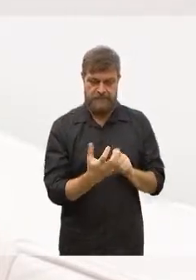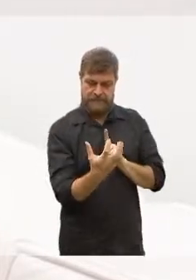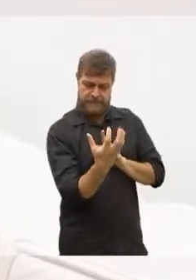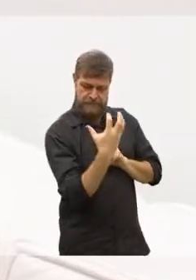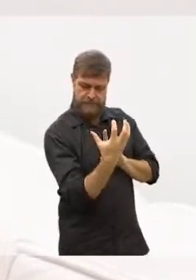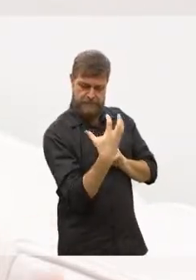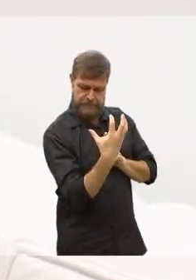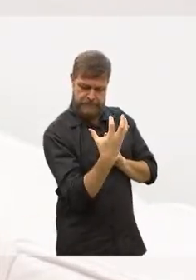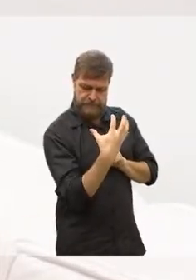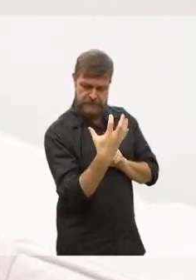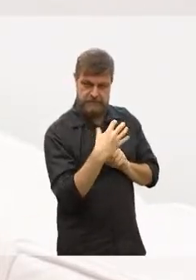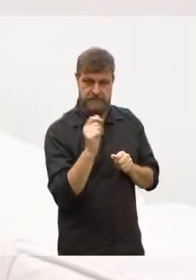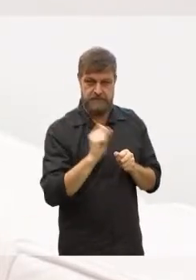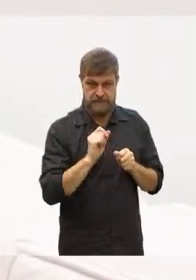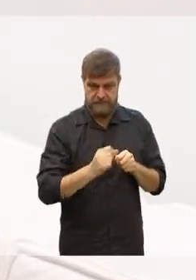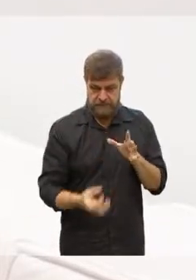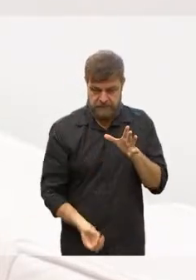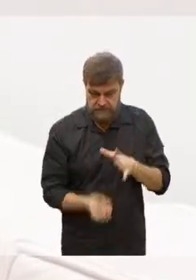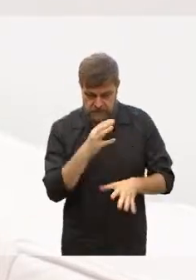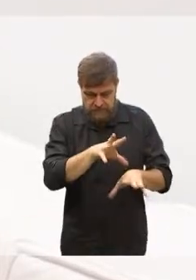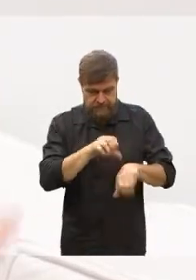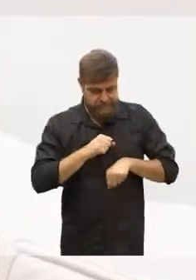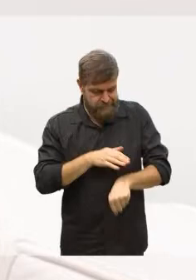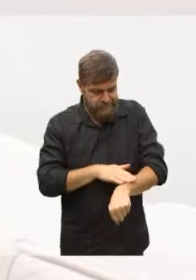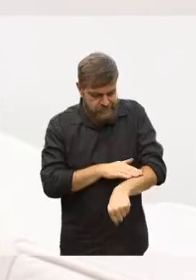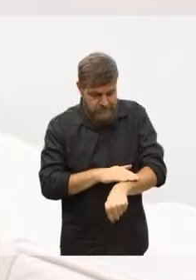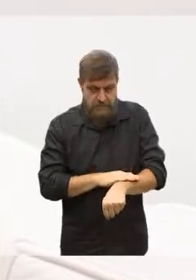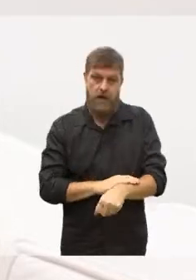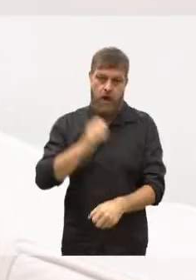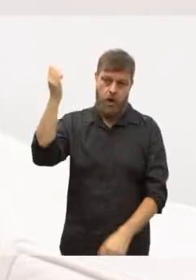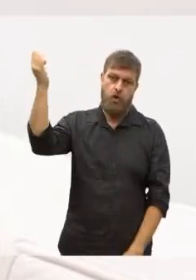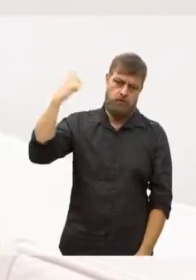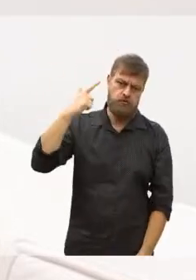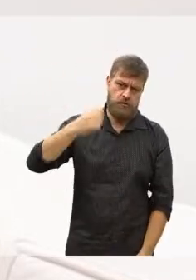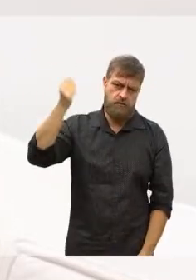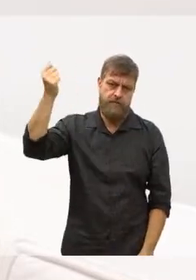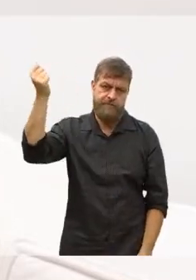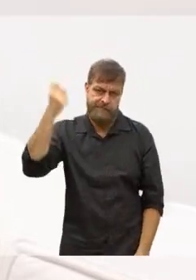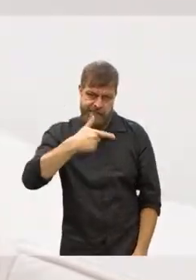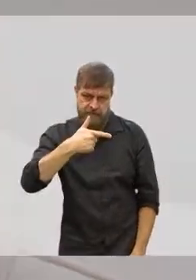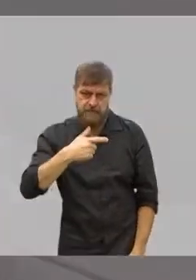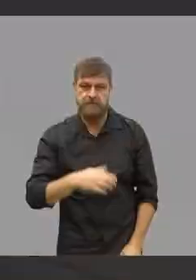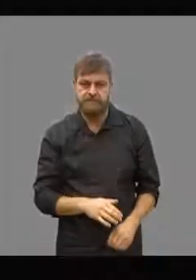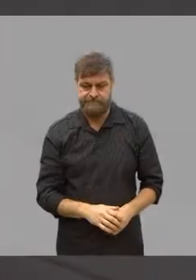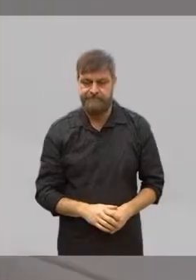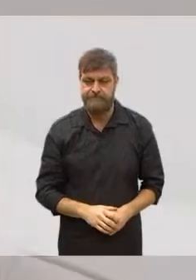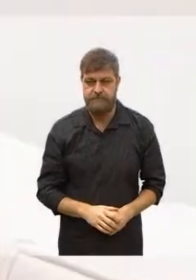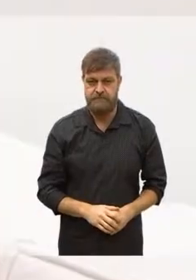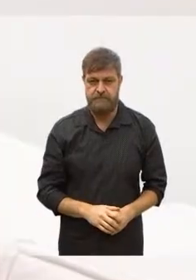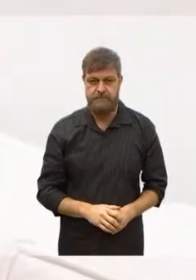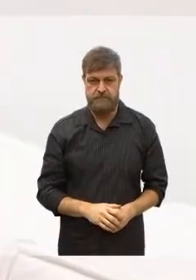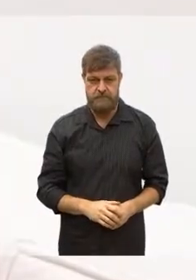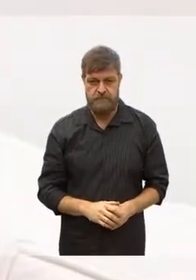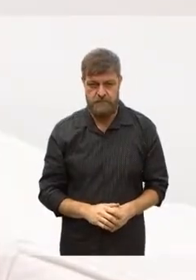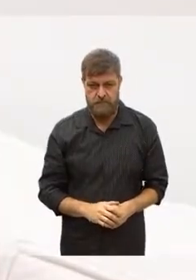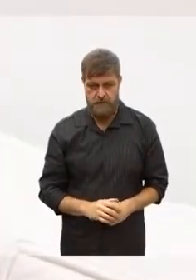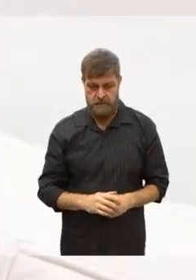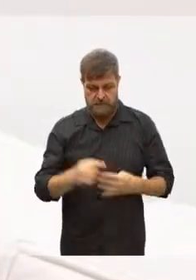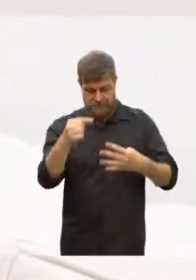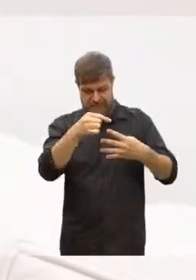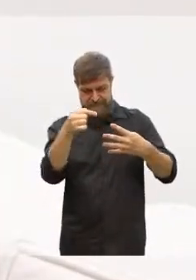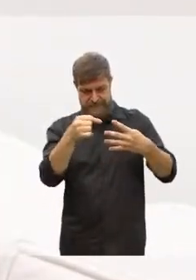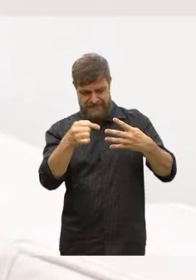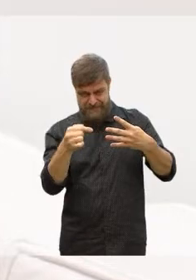falar, potencializar isso. Mas óbvio que o sol, ele é muito mais agressivo. Então, todos esses